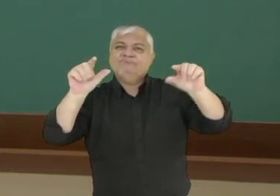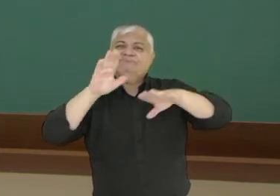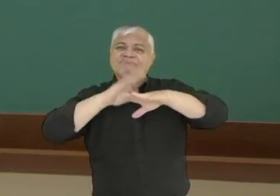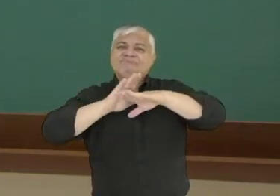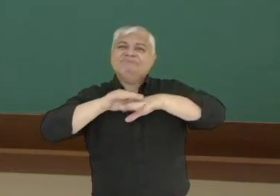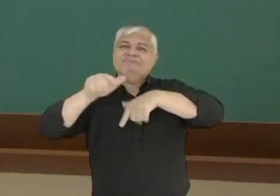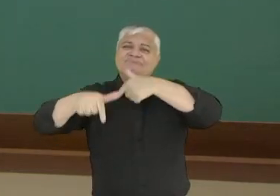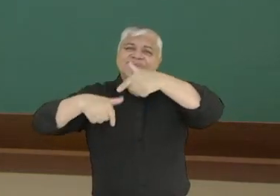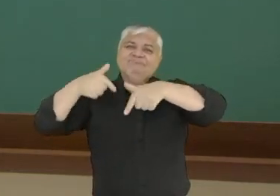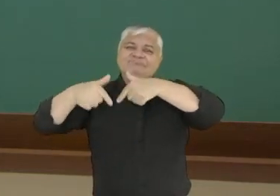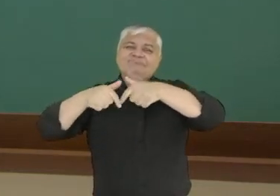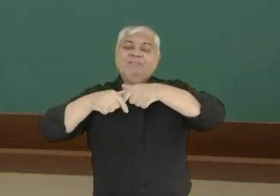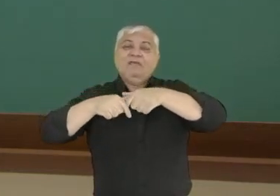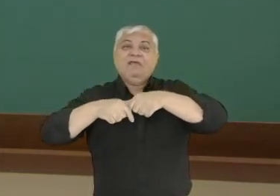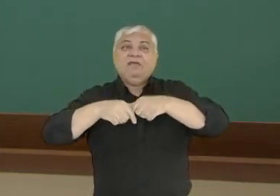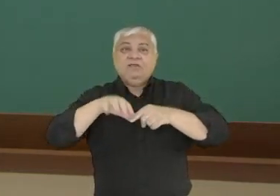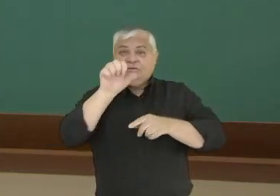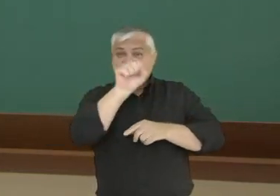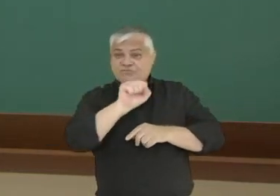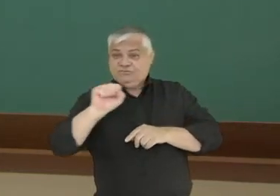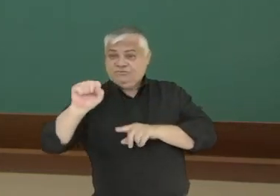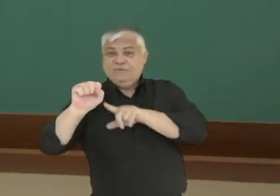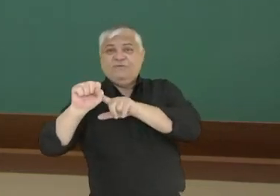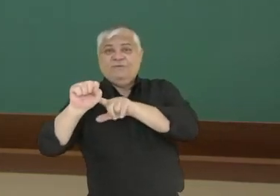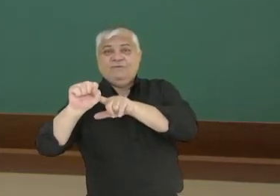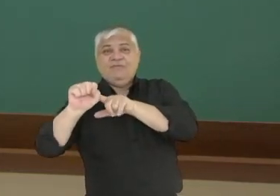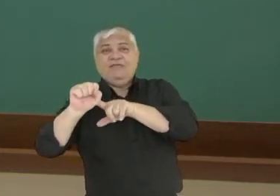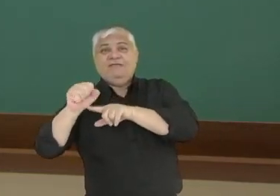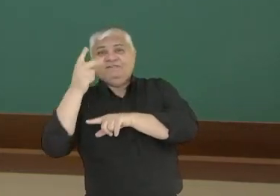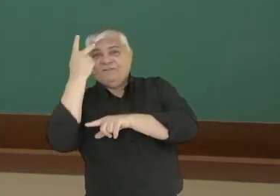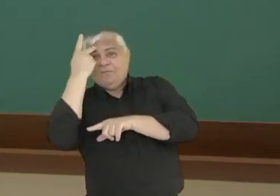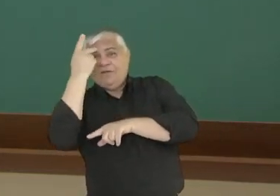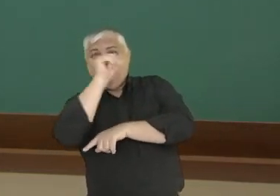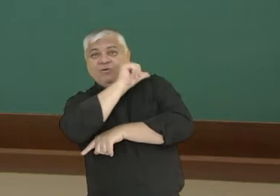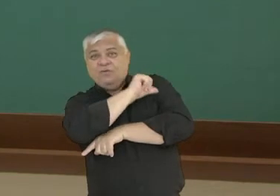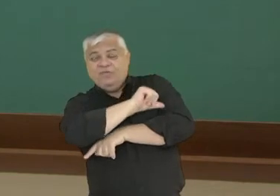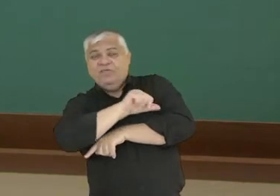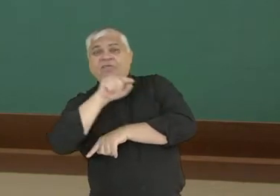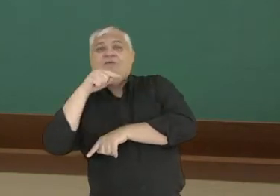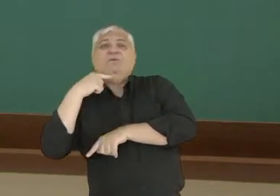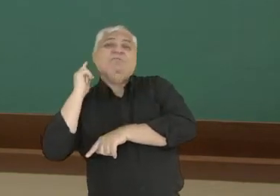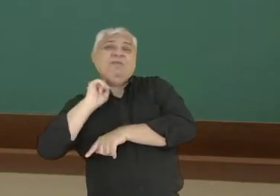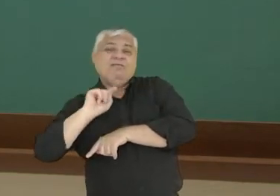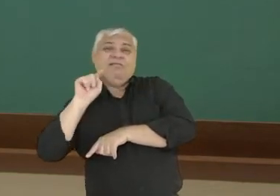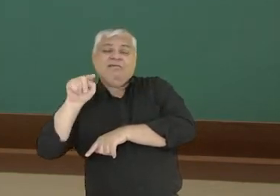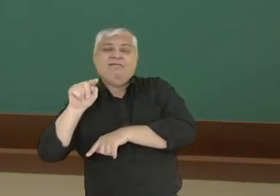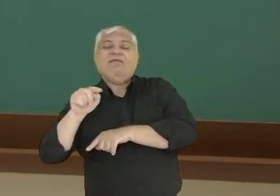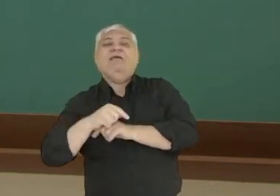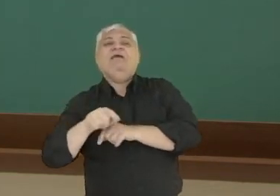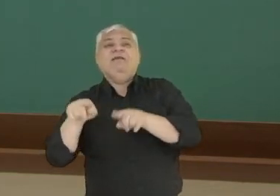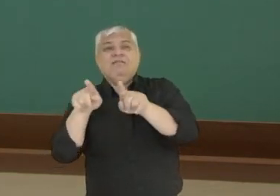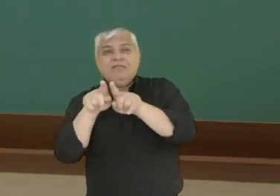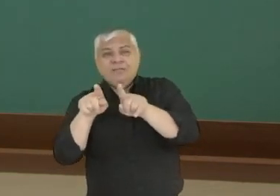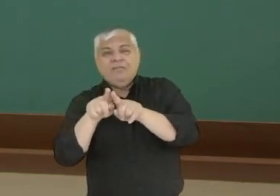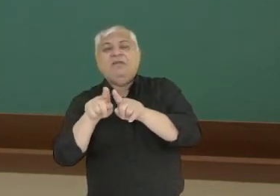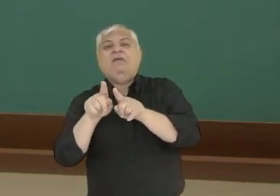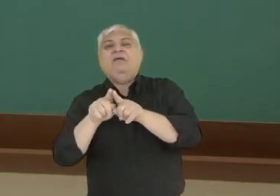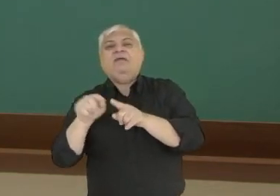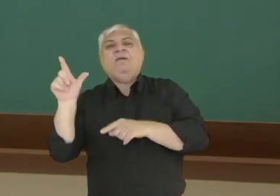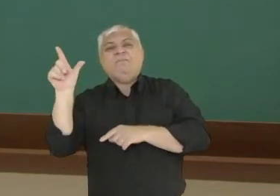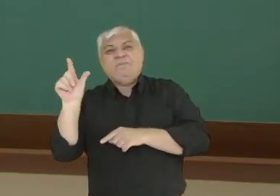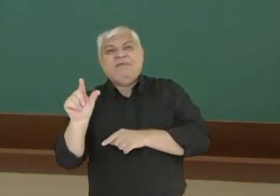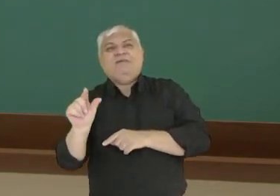aqui no sudeste né parte do centro-oeste e Sul esse grau de modernização da atividade